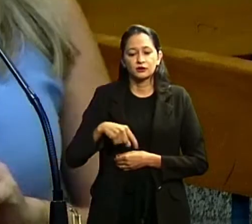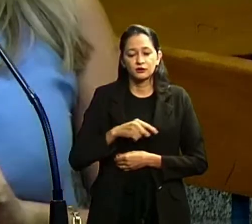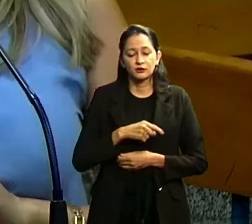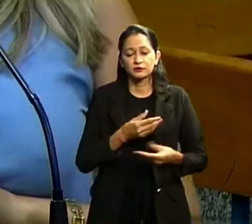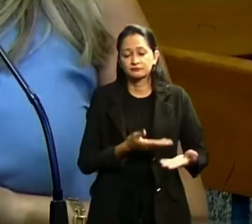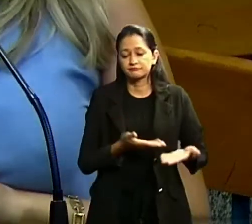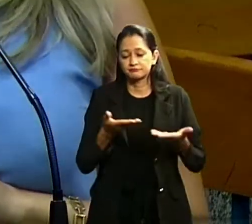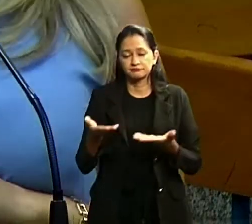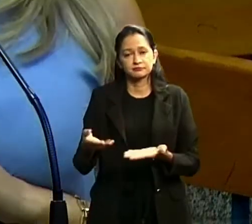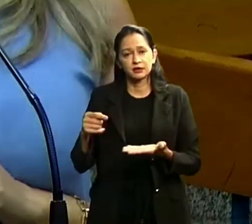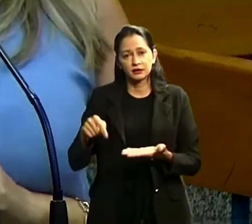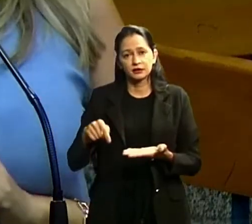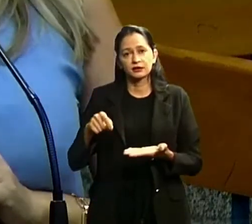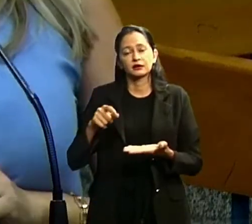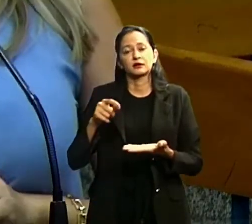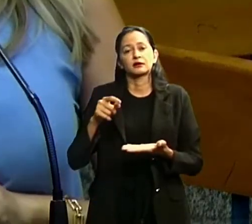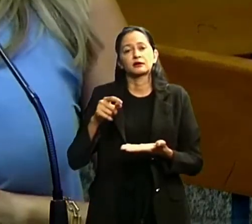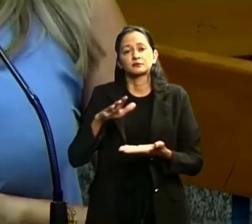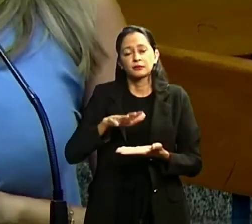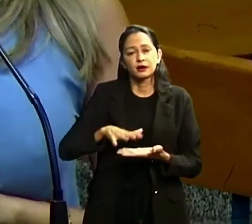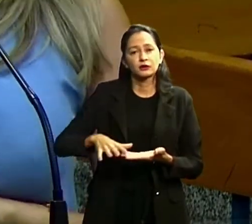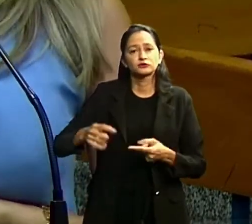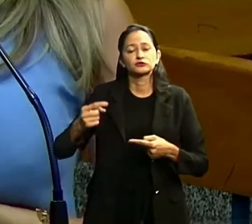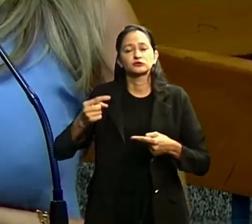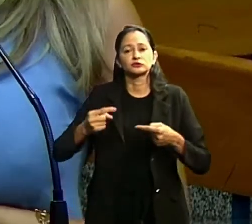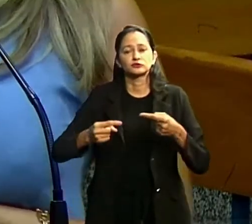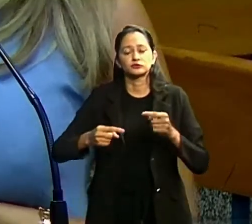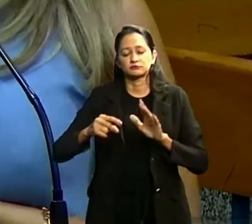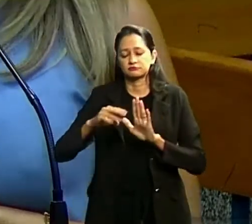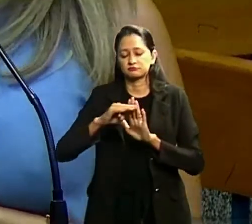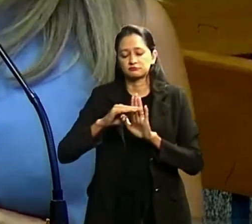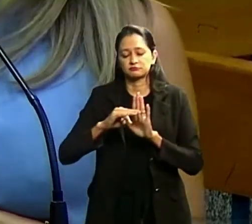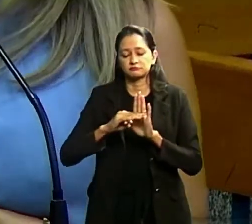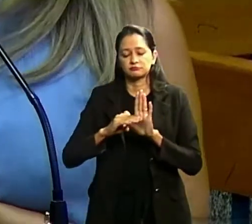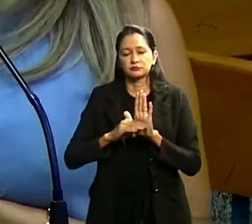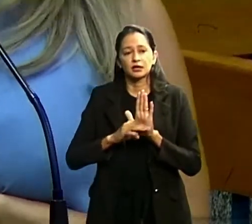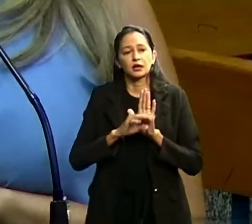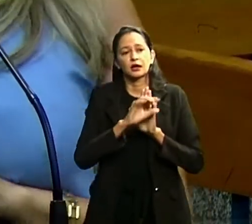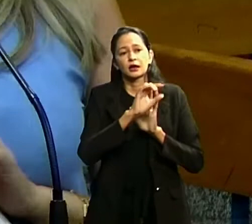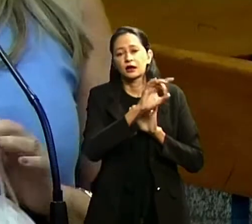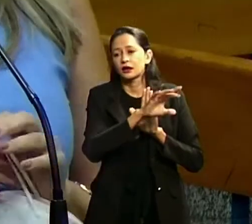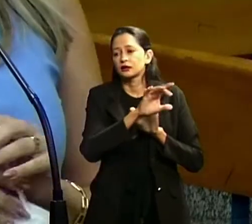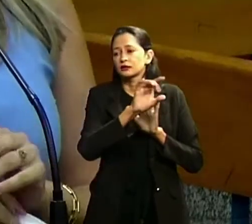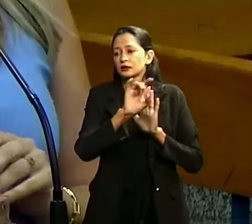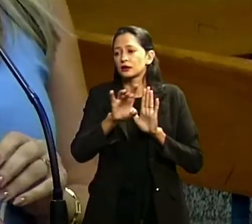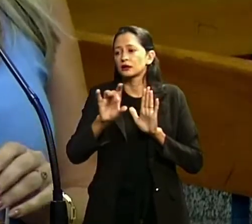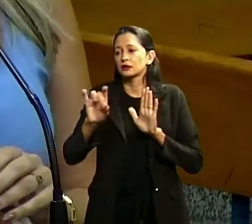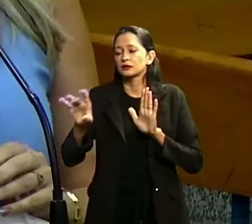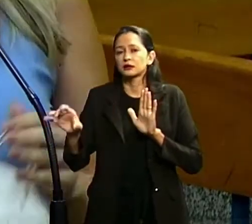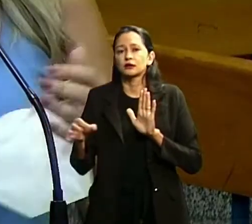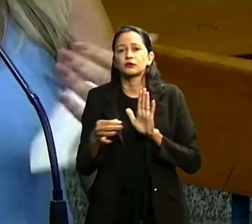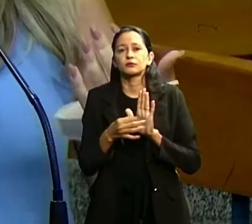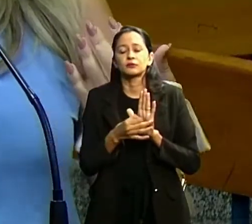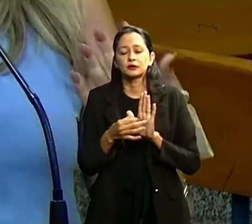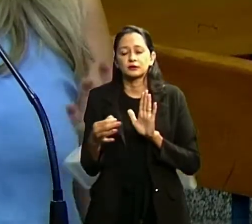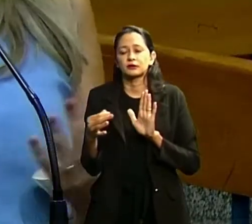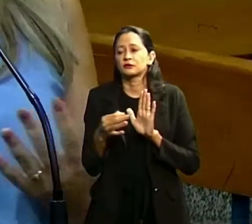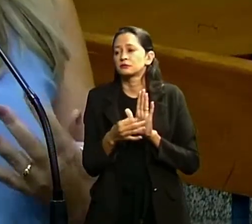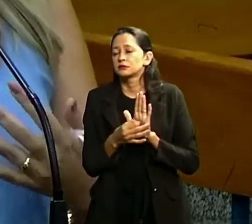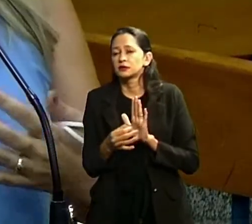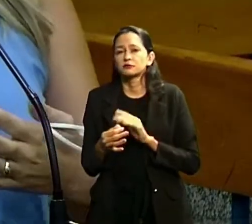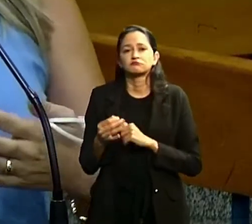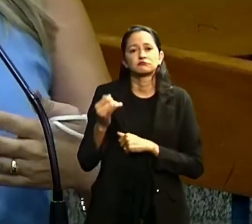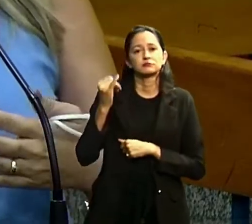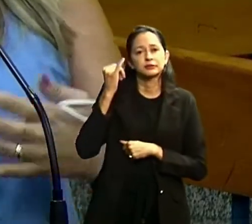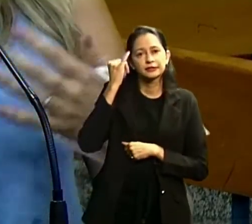o parlamento pautas que ali colocadas, cada um tem a